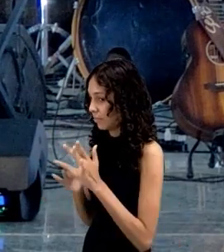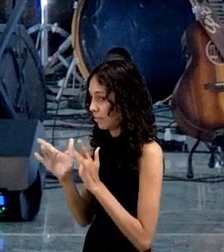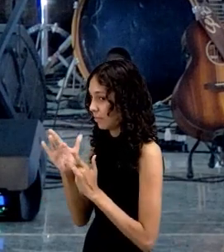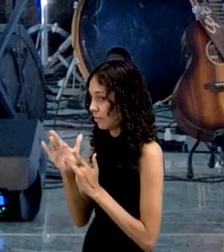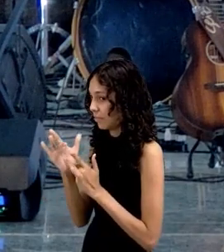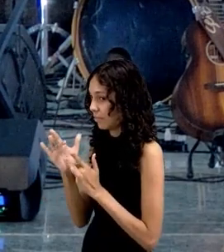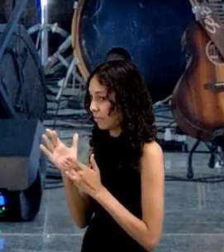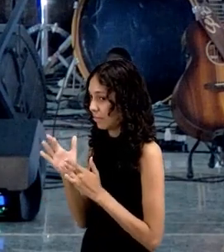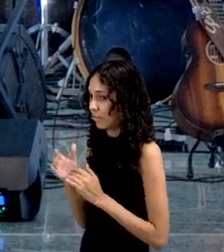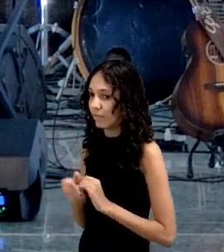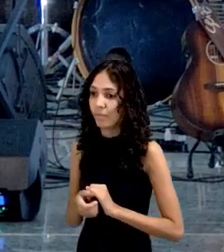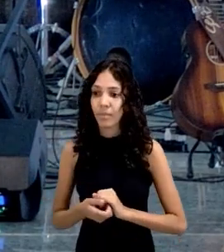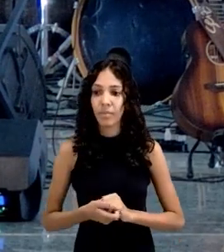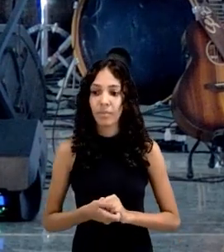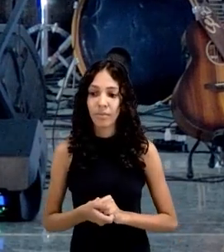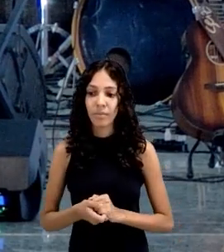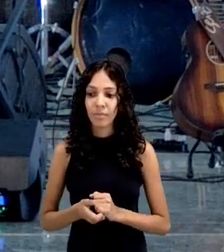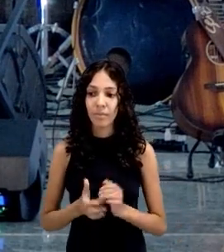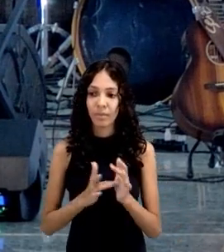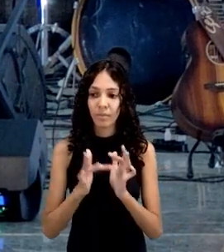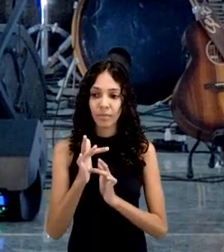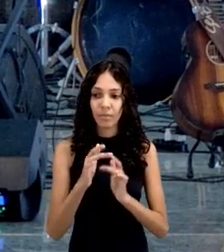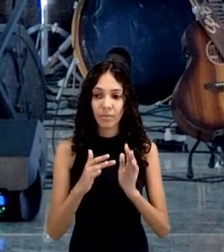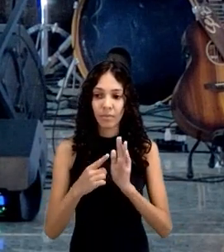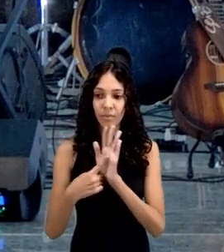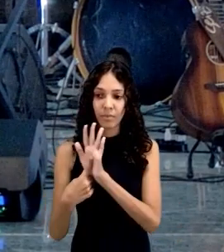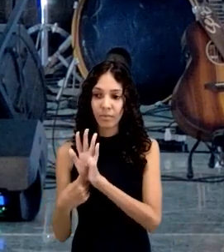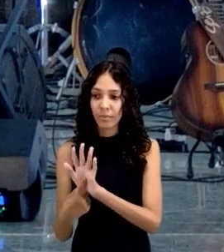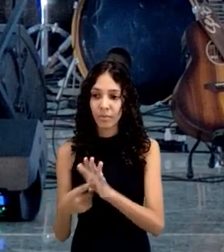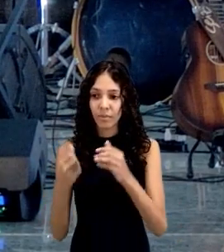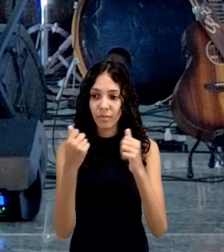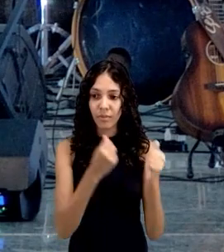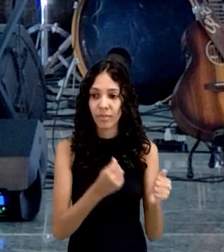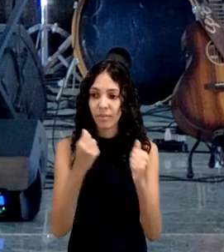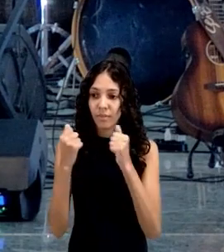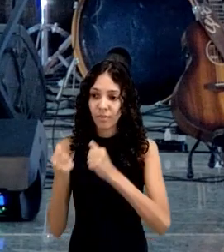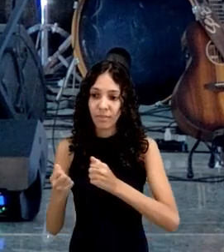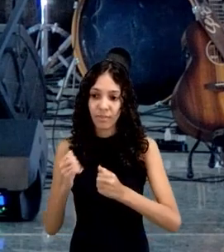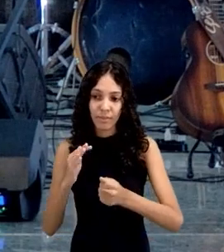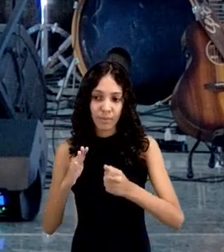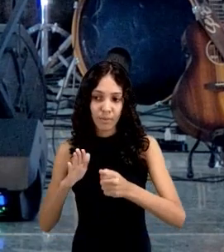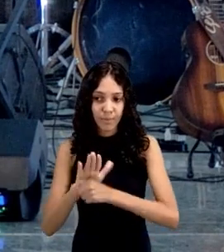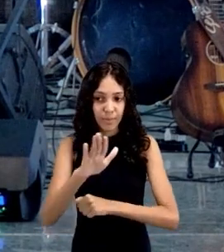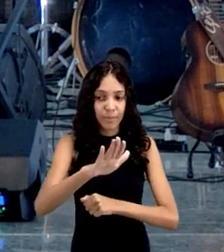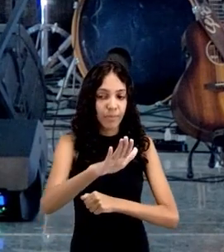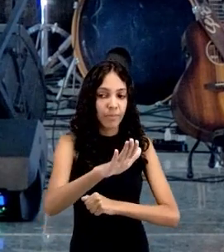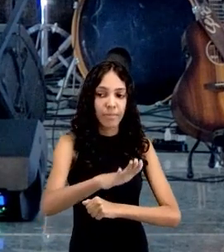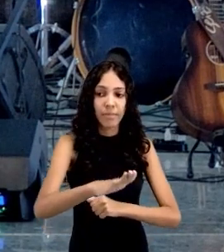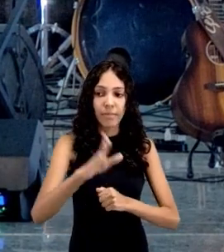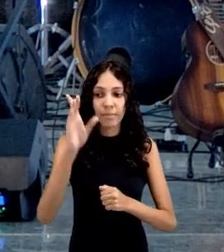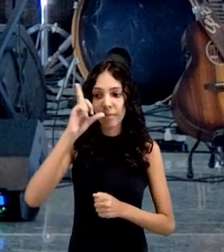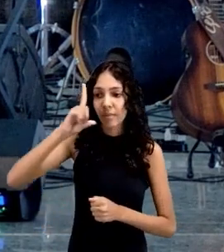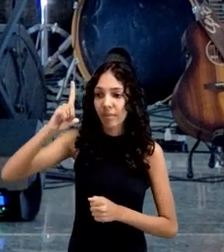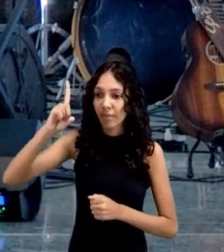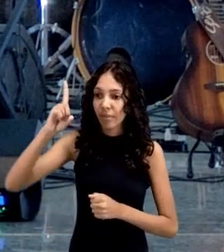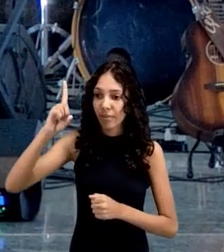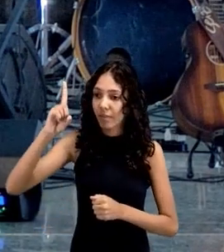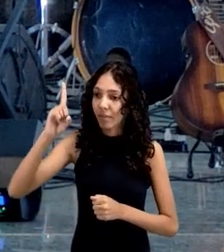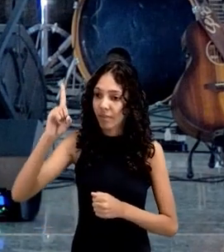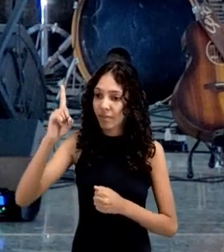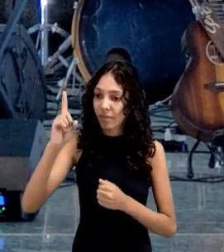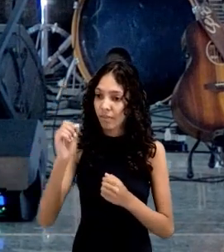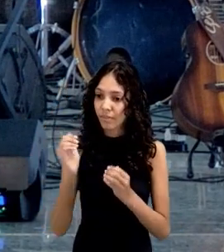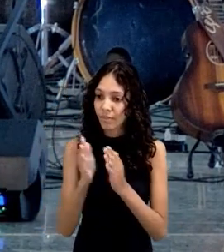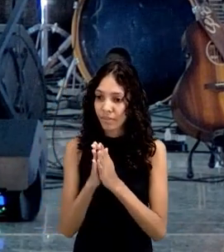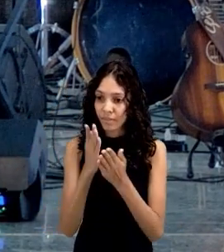veio na plenitude dos tempos. Isso precisa reger a nossa história, reger os nossos pensamentos, reger as nossas escolhas, reger os nossos